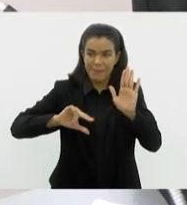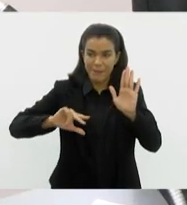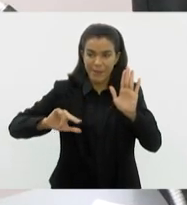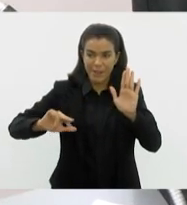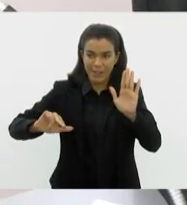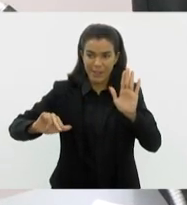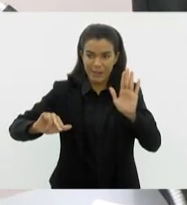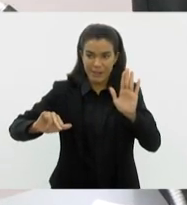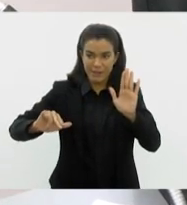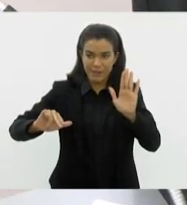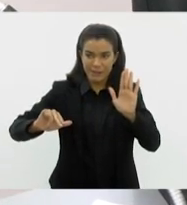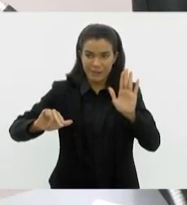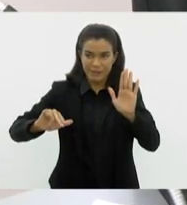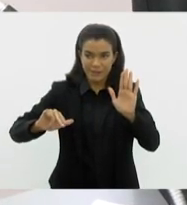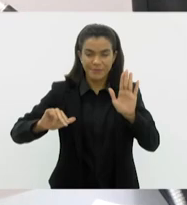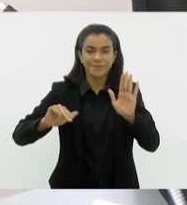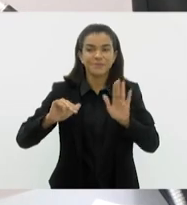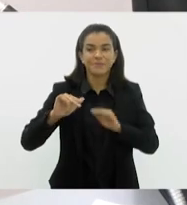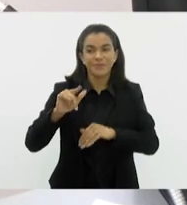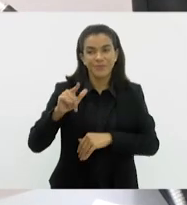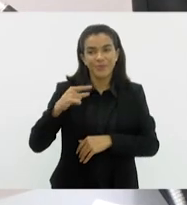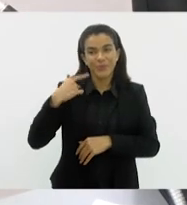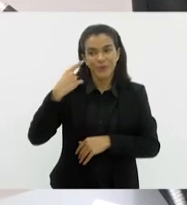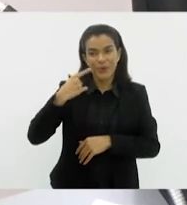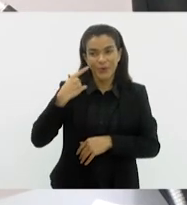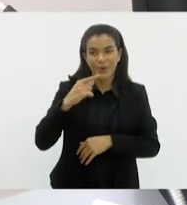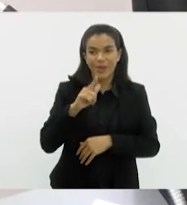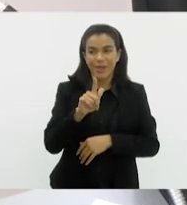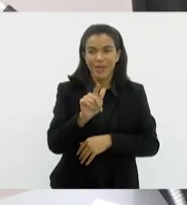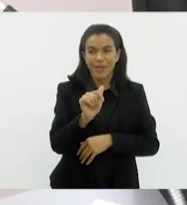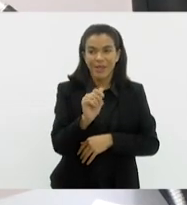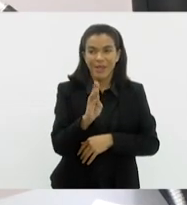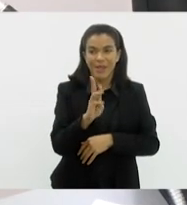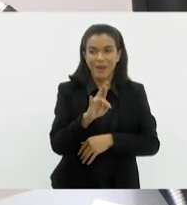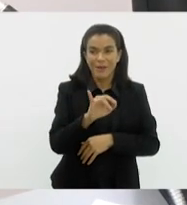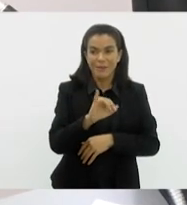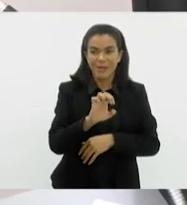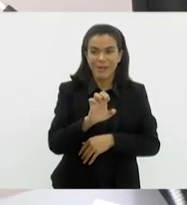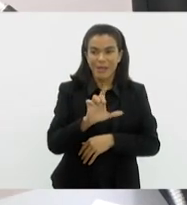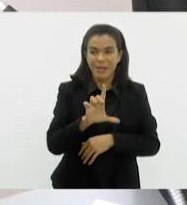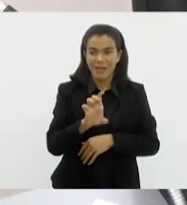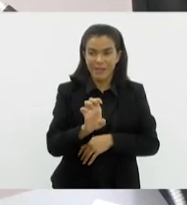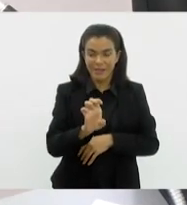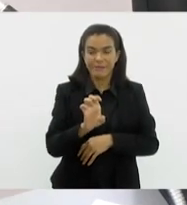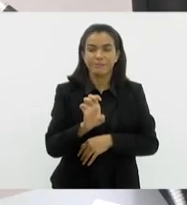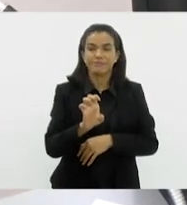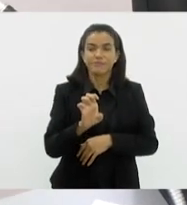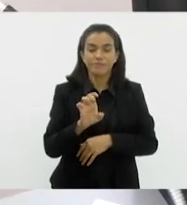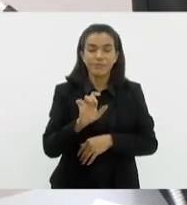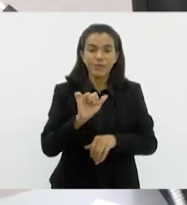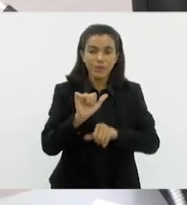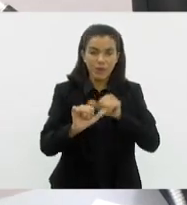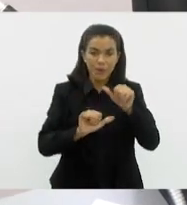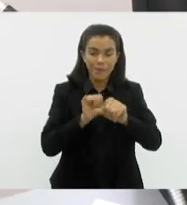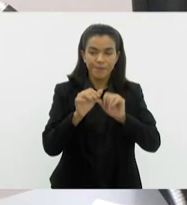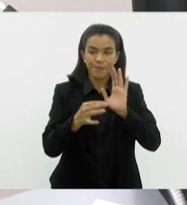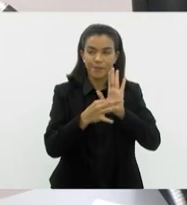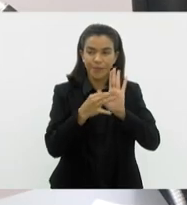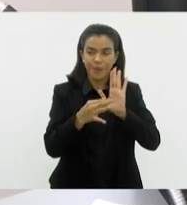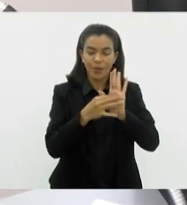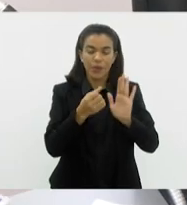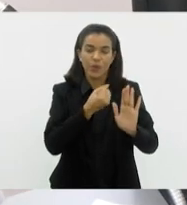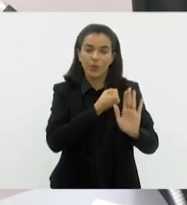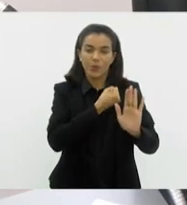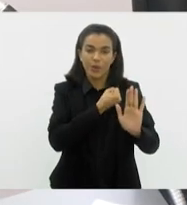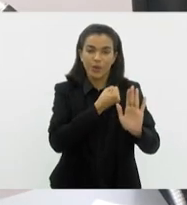Excelência, doutora Gabriela e Fernando, ajustam o texto. Então, vou retificar o parecer aqui do